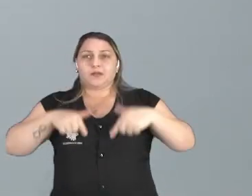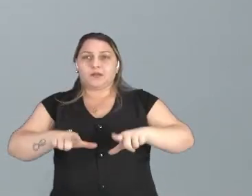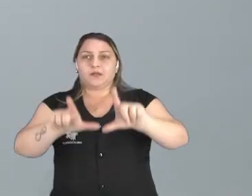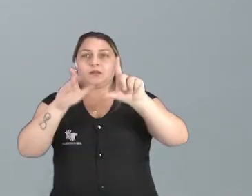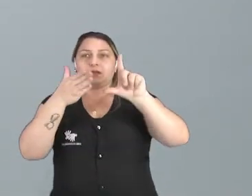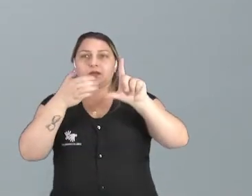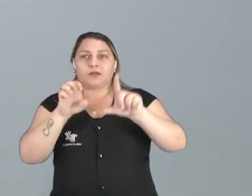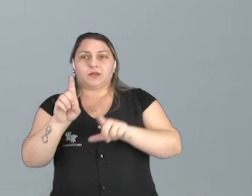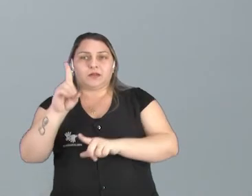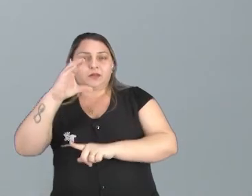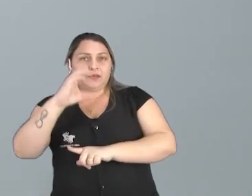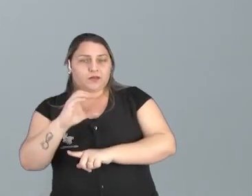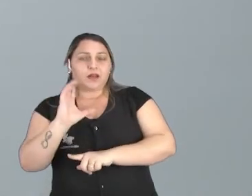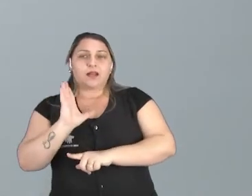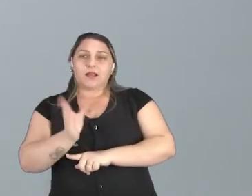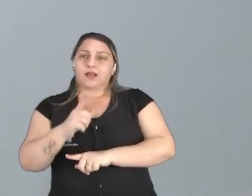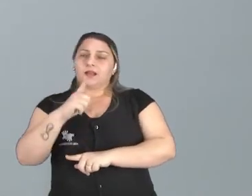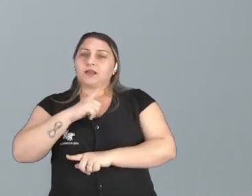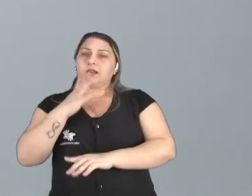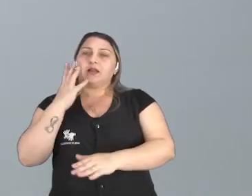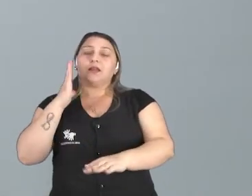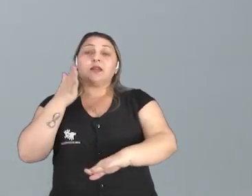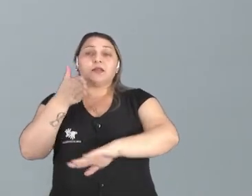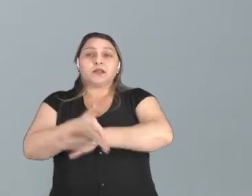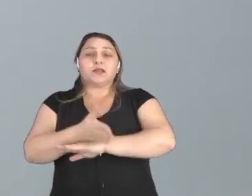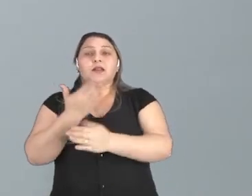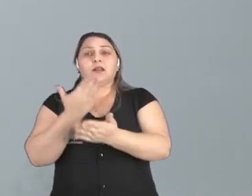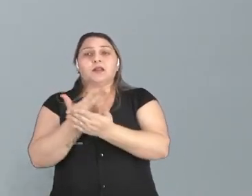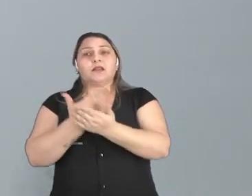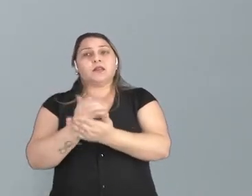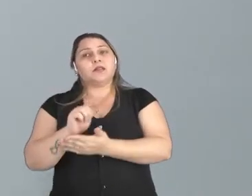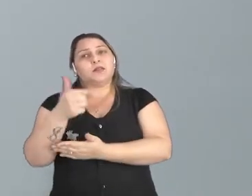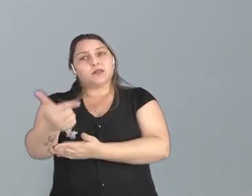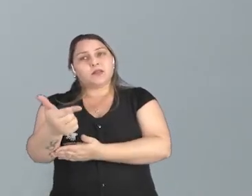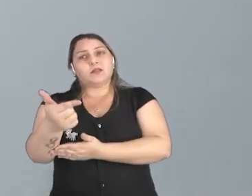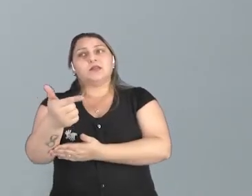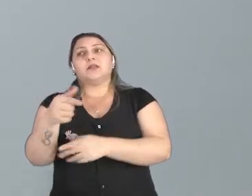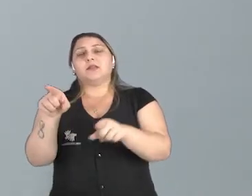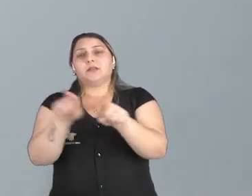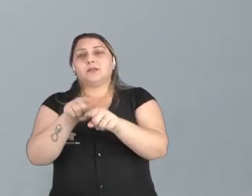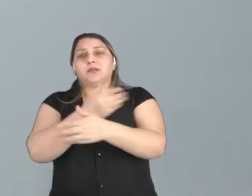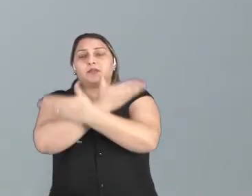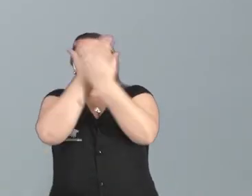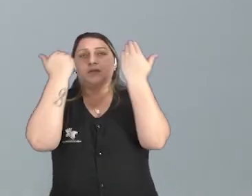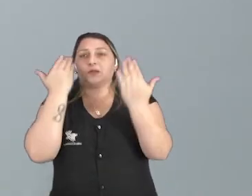de acessar a plataforma, lá vocês terão acesso a essa aula e às outras, né? E também